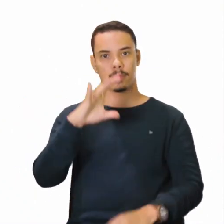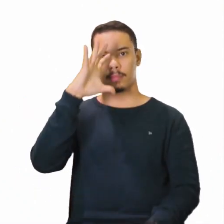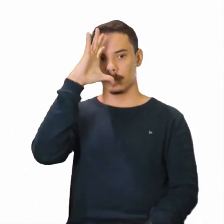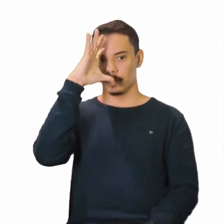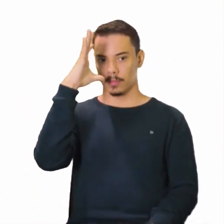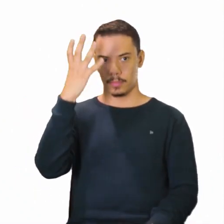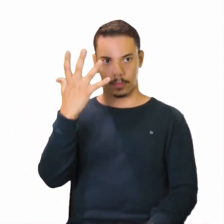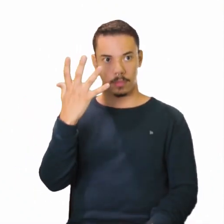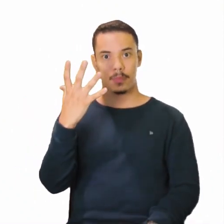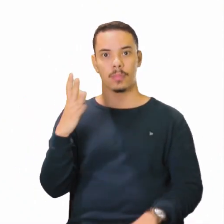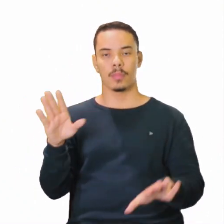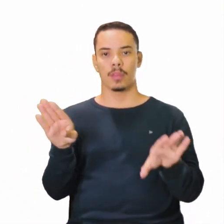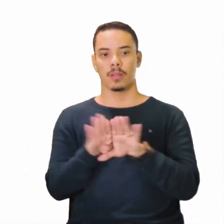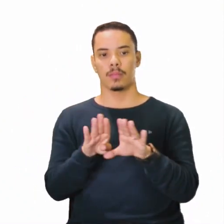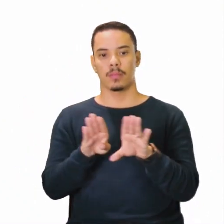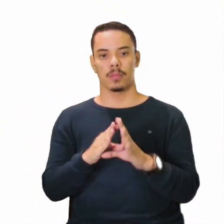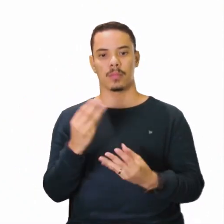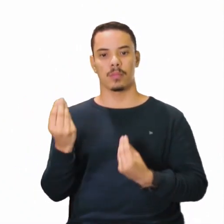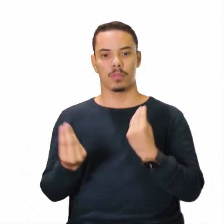como